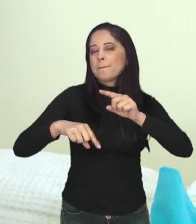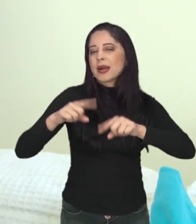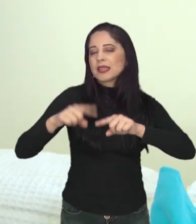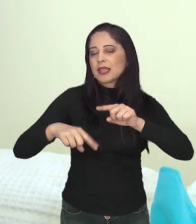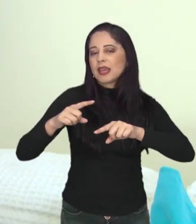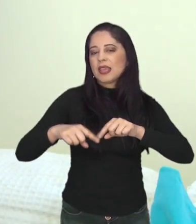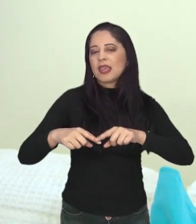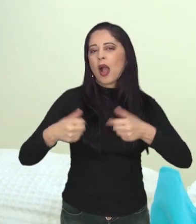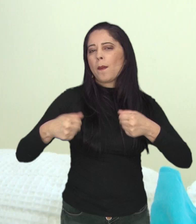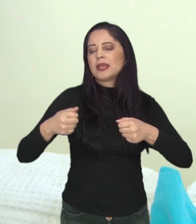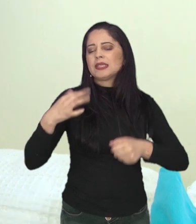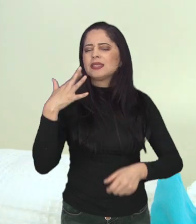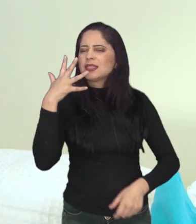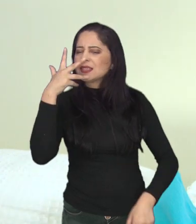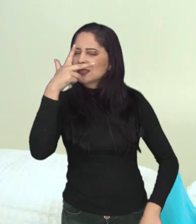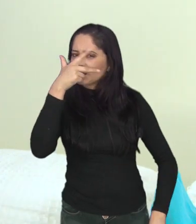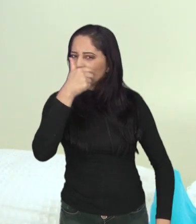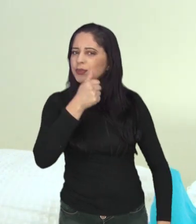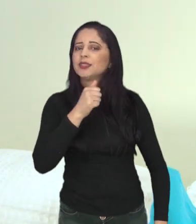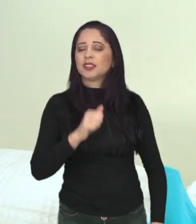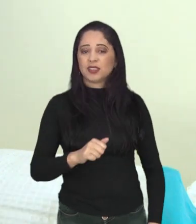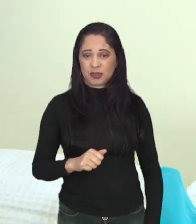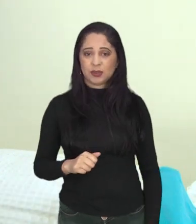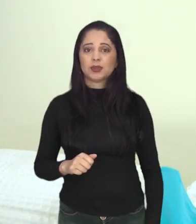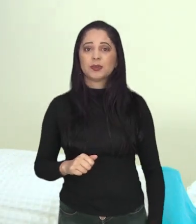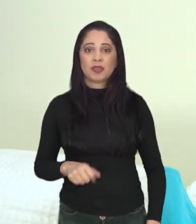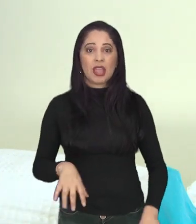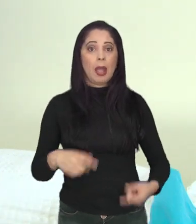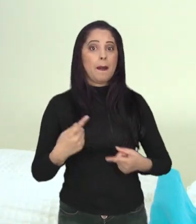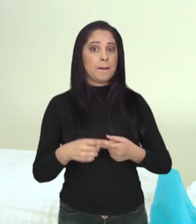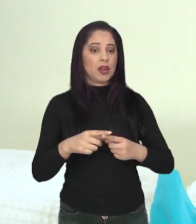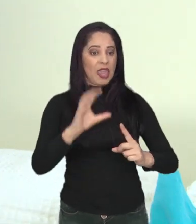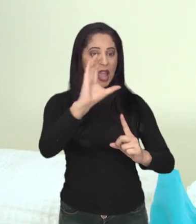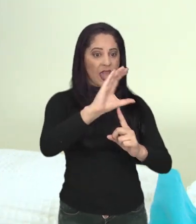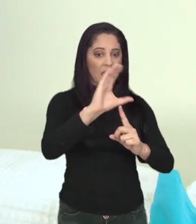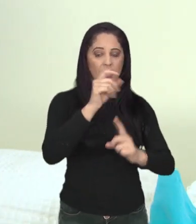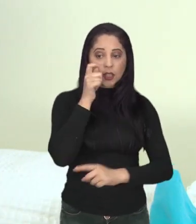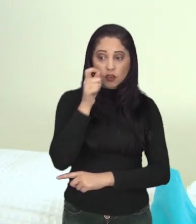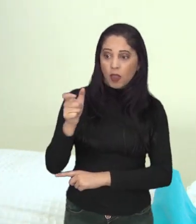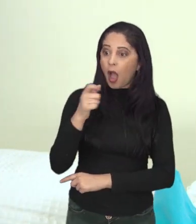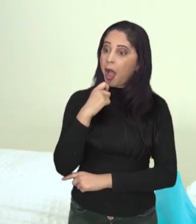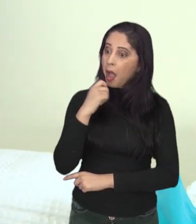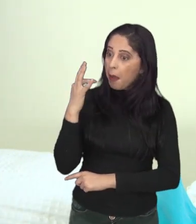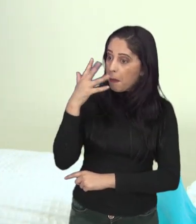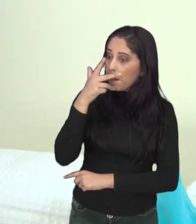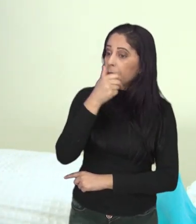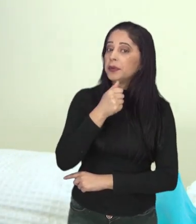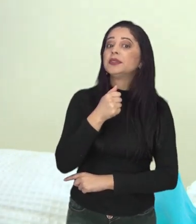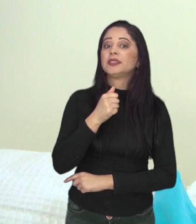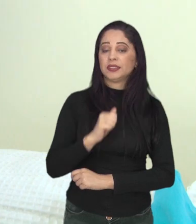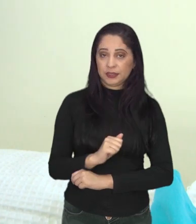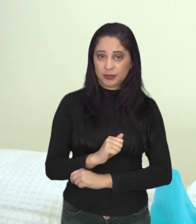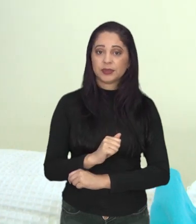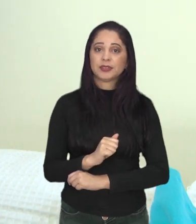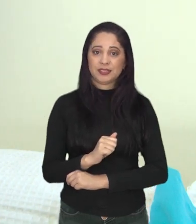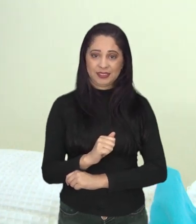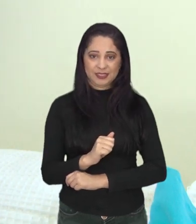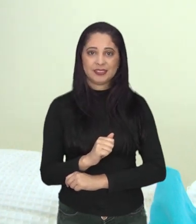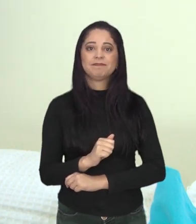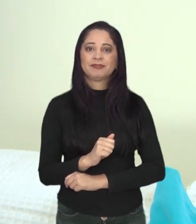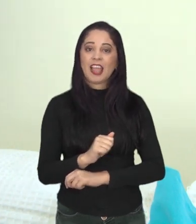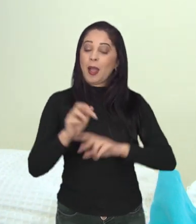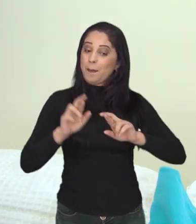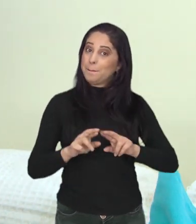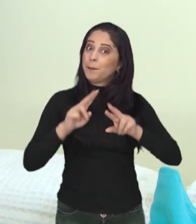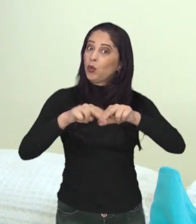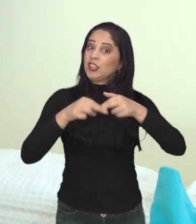do produto hoje fideliza muito e chama mais atenção das pessoas que é o que diferencia dos